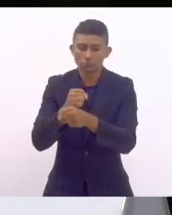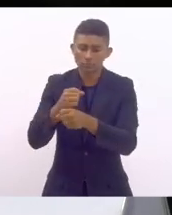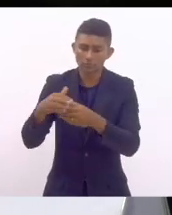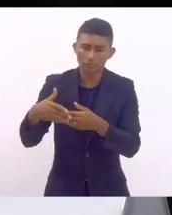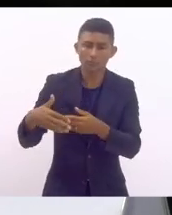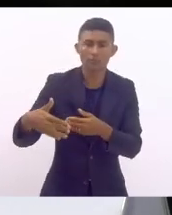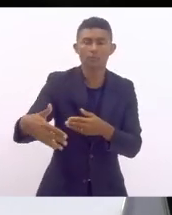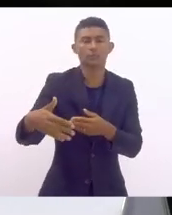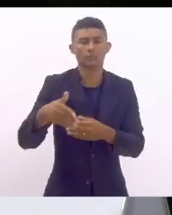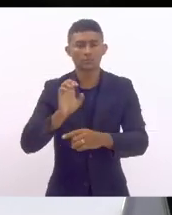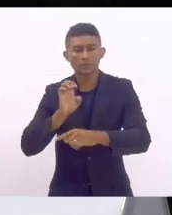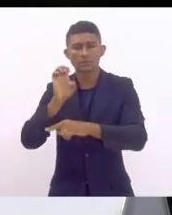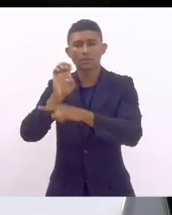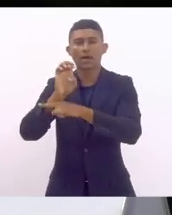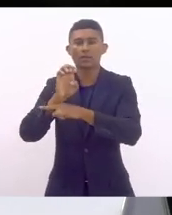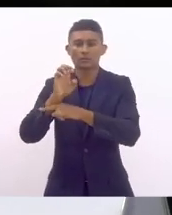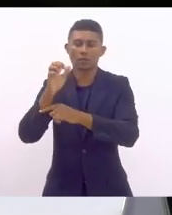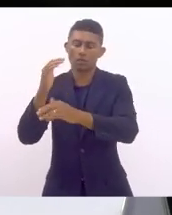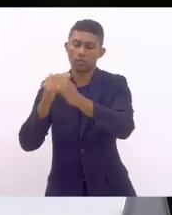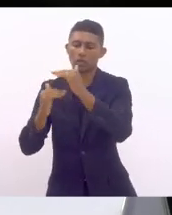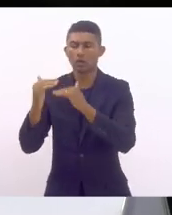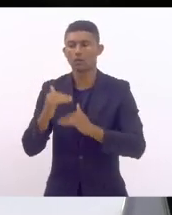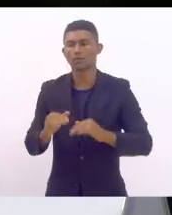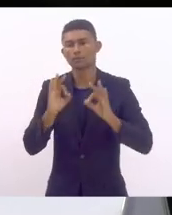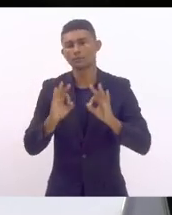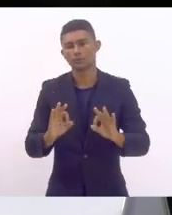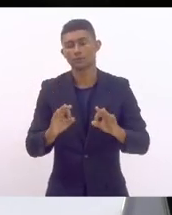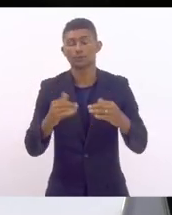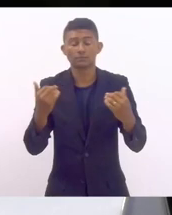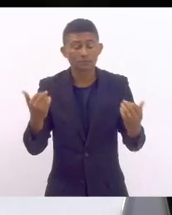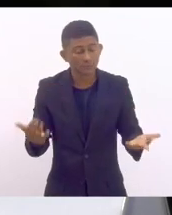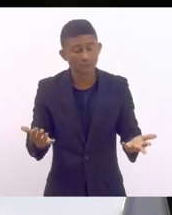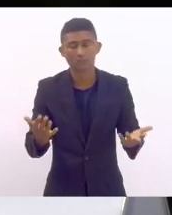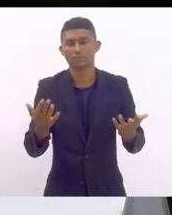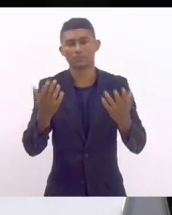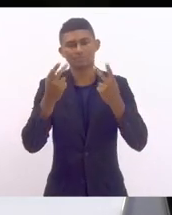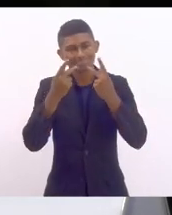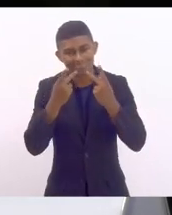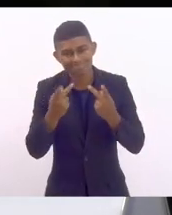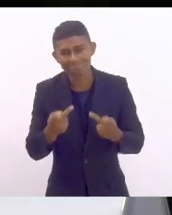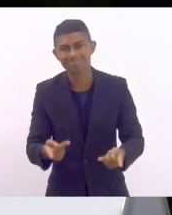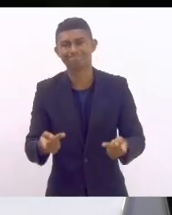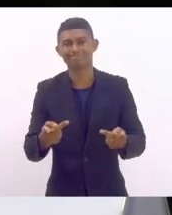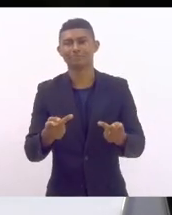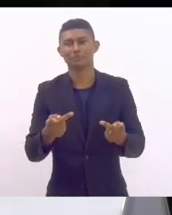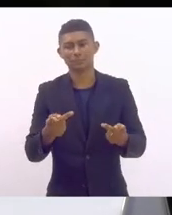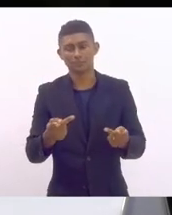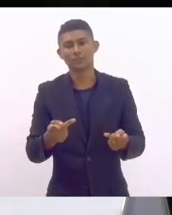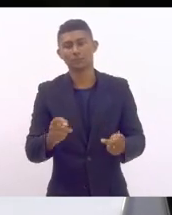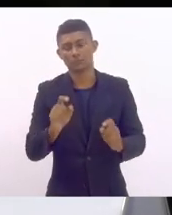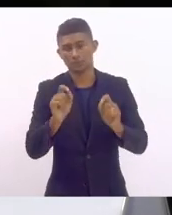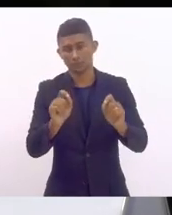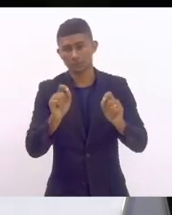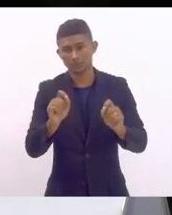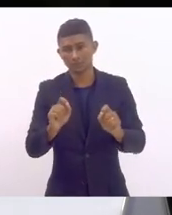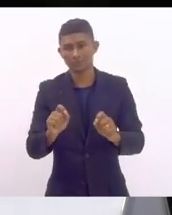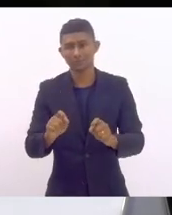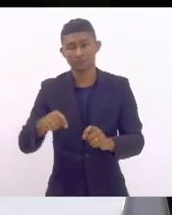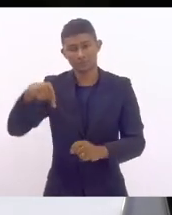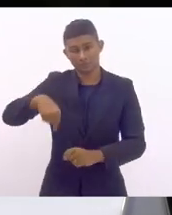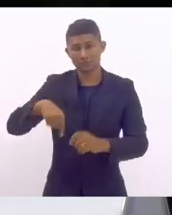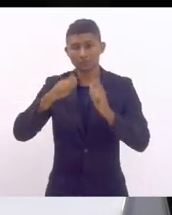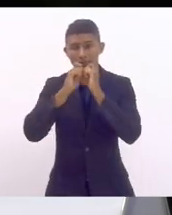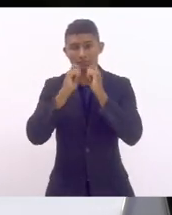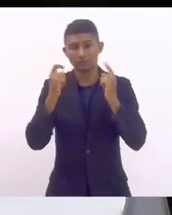muito grave para o Estado então Presidente conheço eu queria também reforçar a a visão de que a liderança